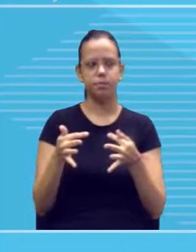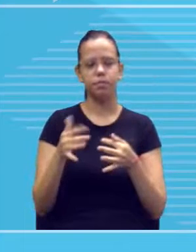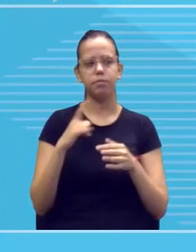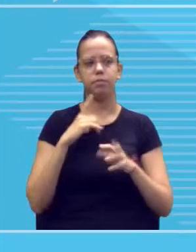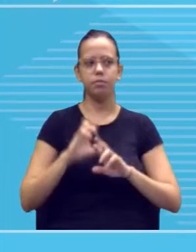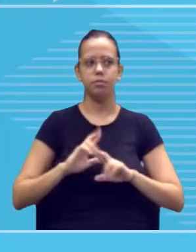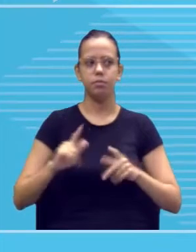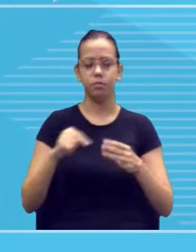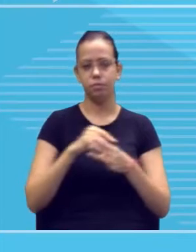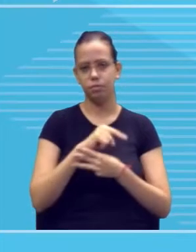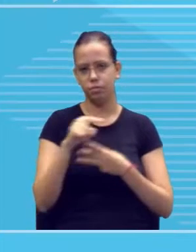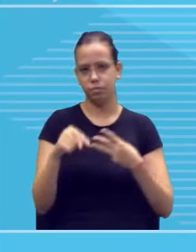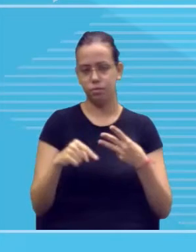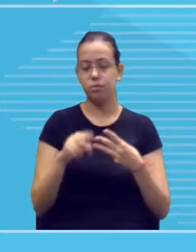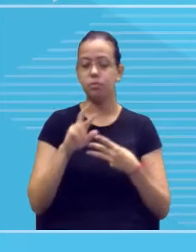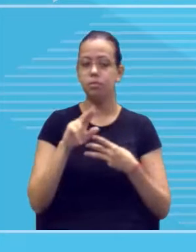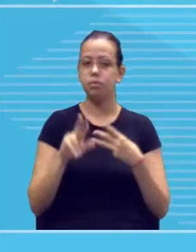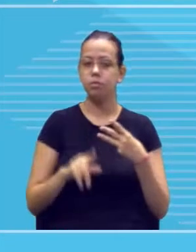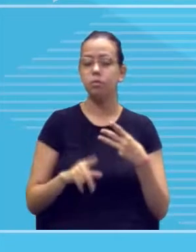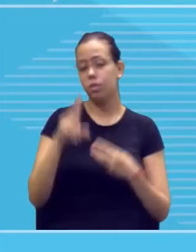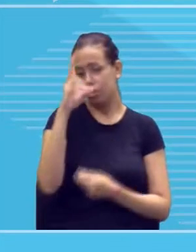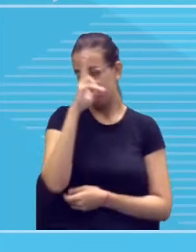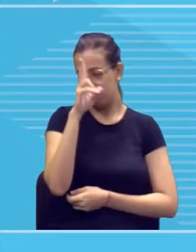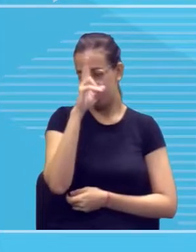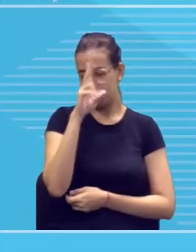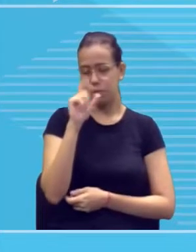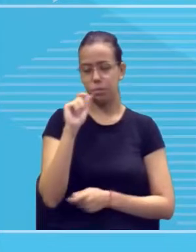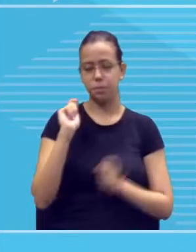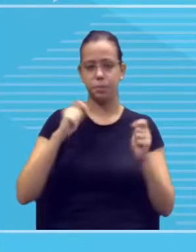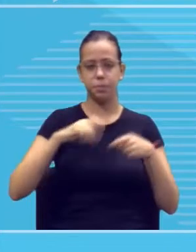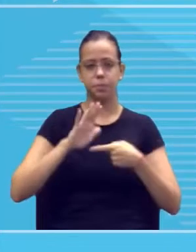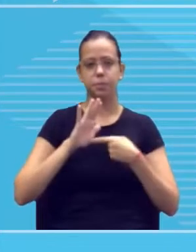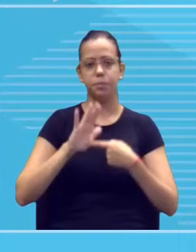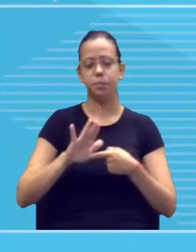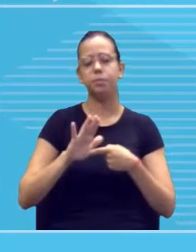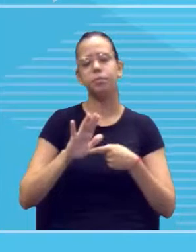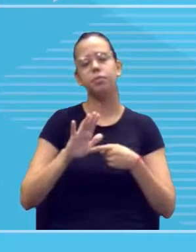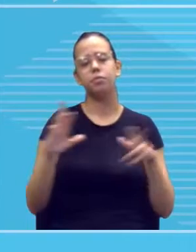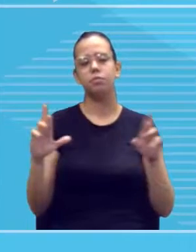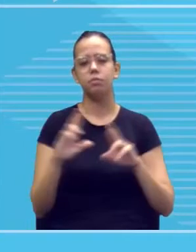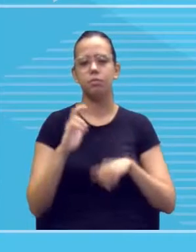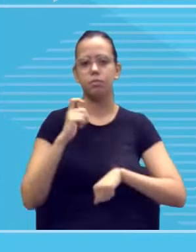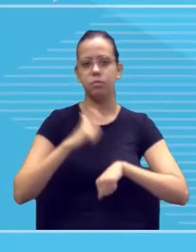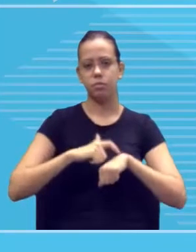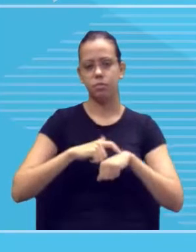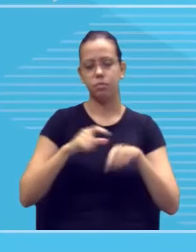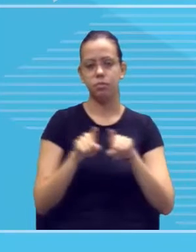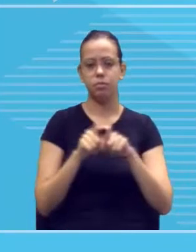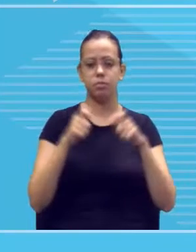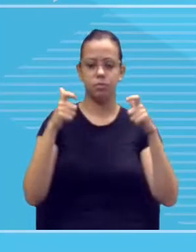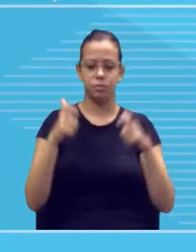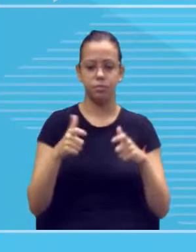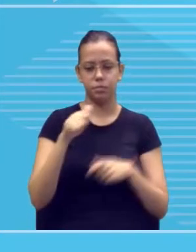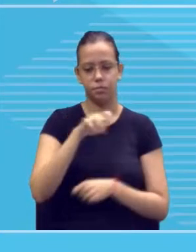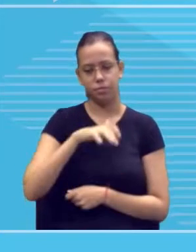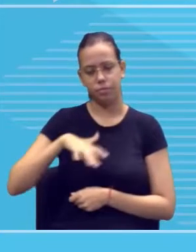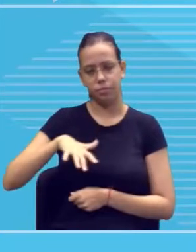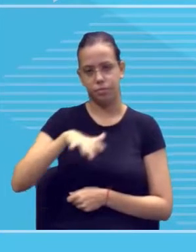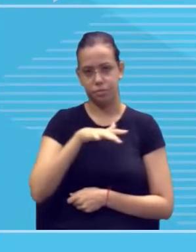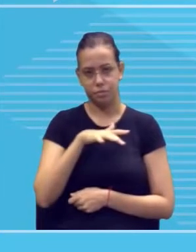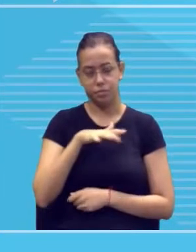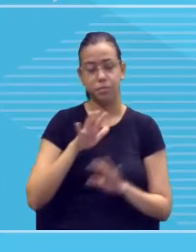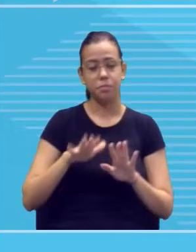diferença Lembrando que os três podem aparecer quanto a tempo enquanto a lugar tá bom